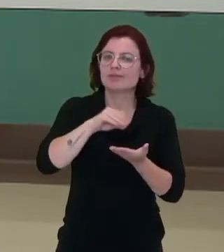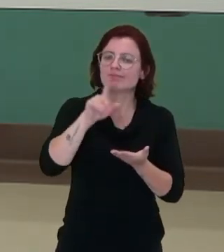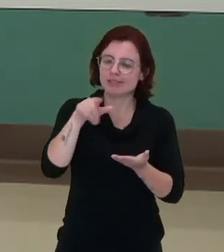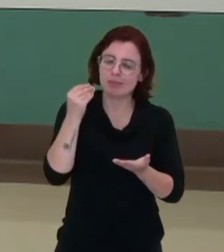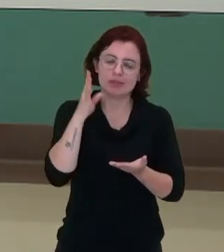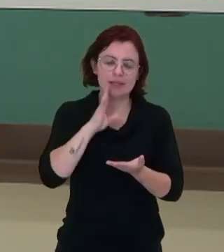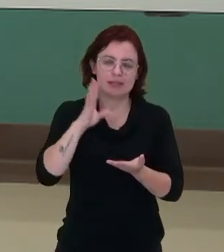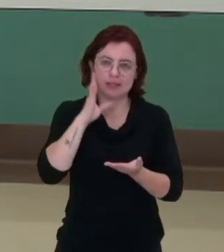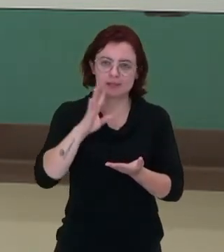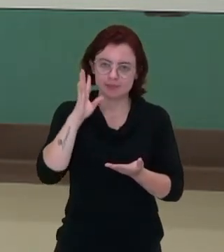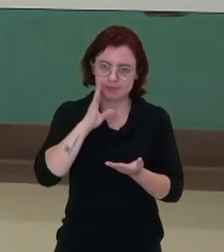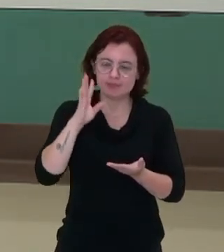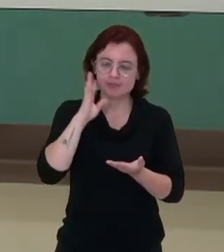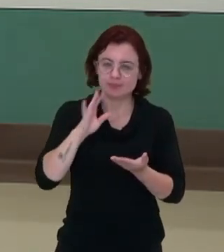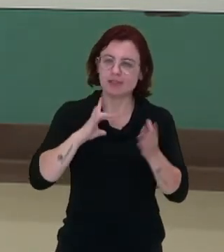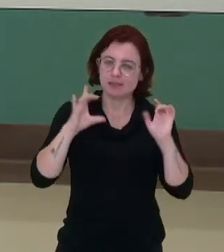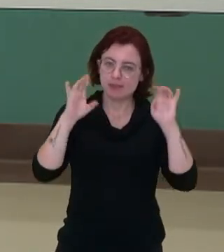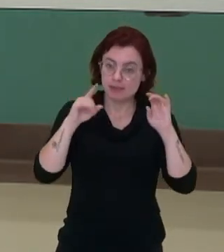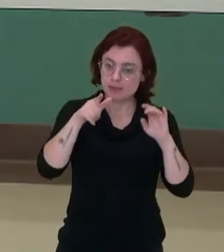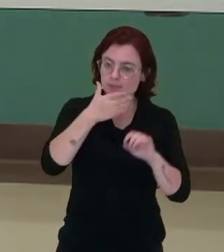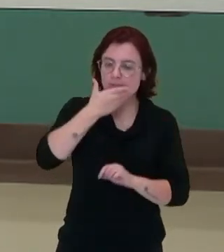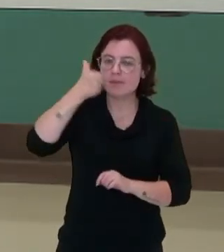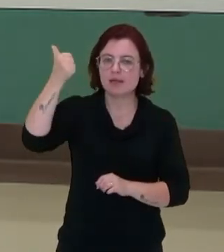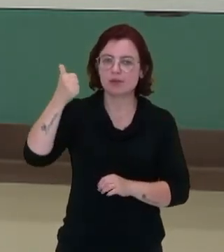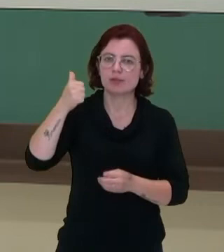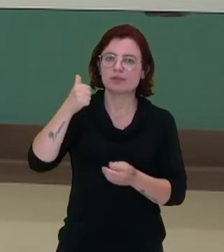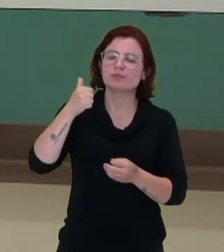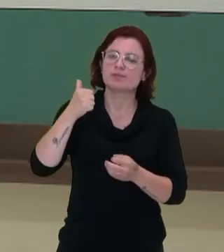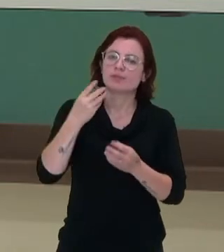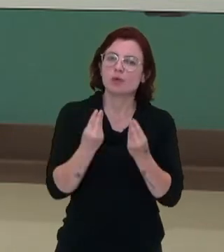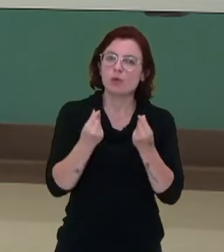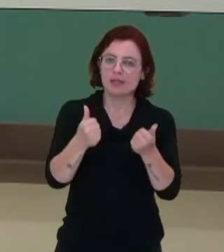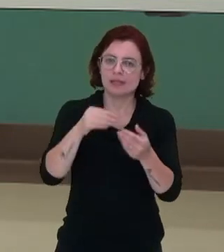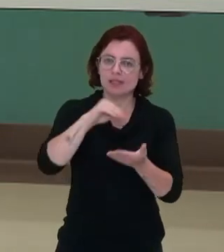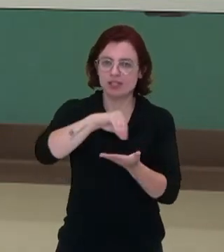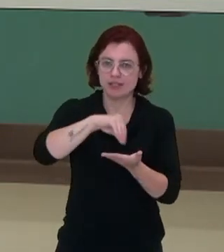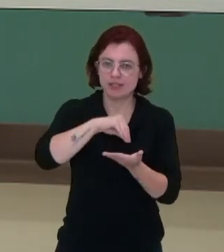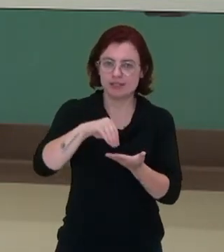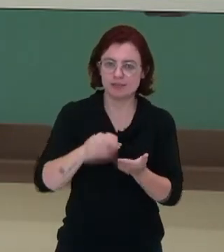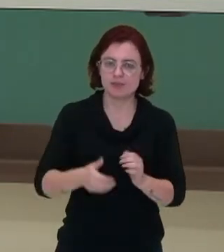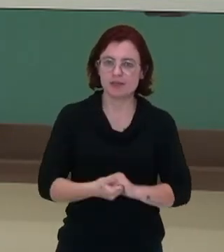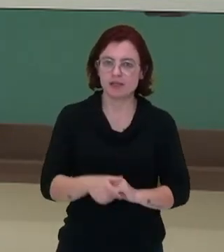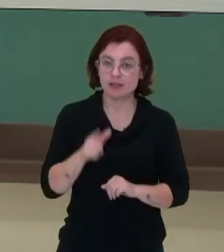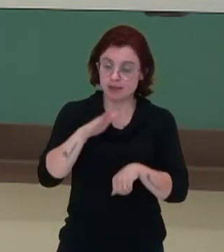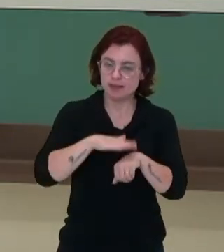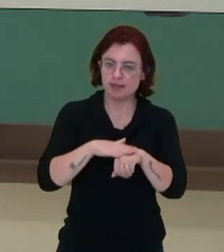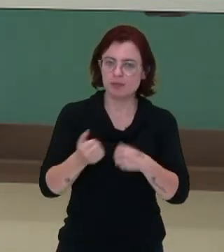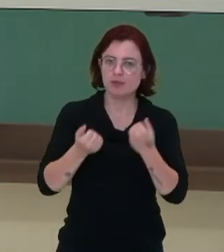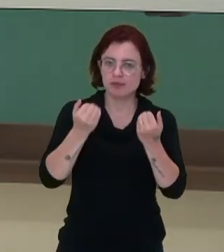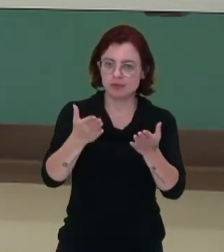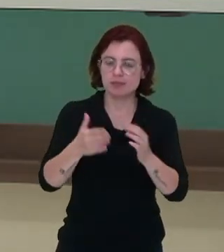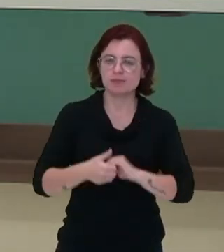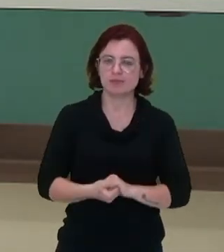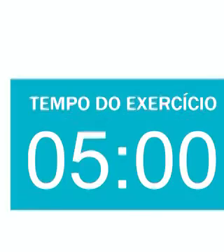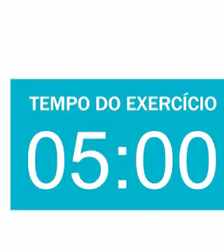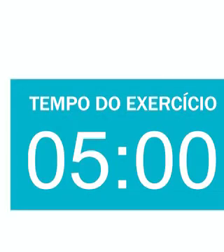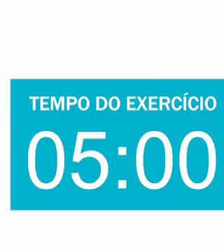conhecer algumas jogadas especiais para você melhorar a sua qualidade de xadrez, tá bom? Tempo para vocês então.